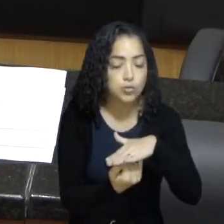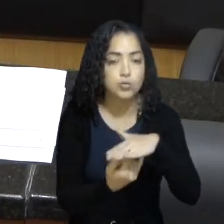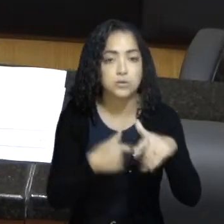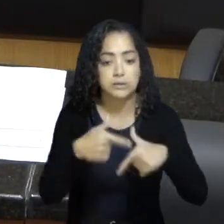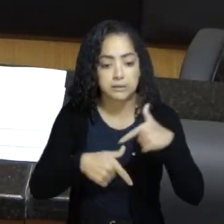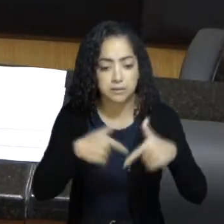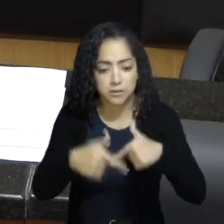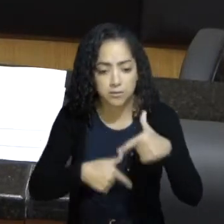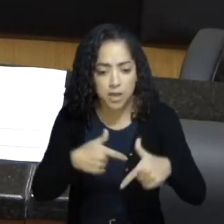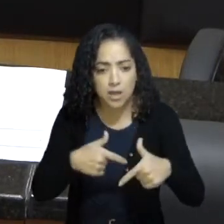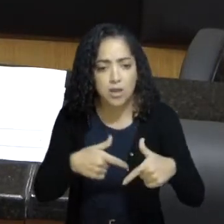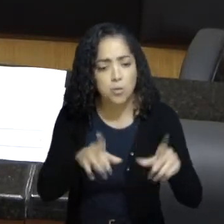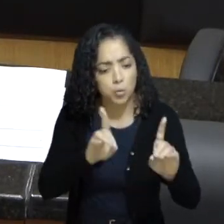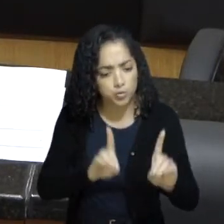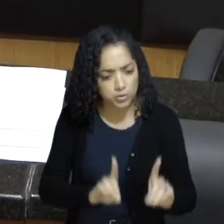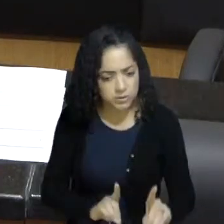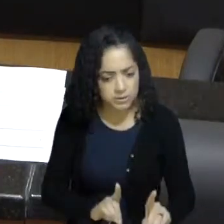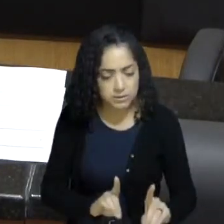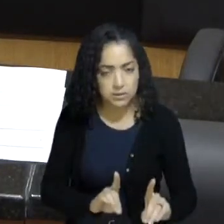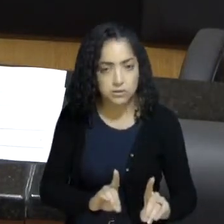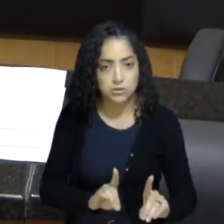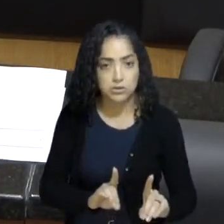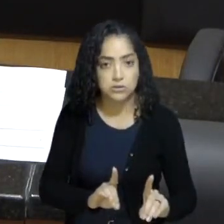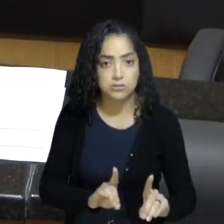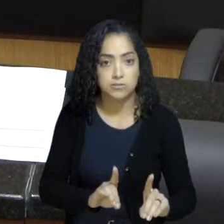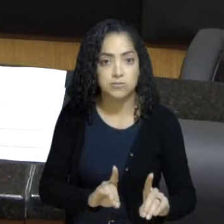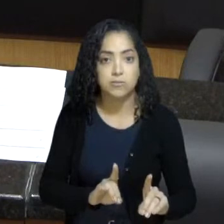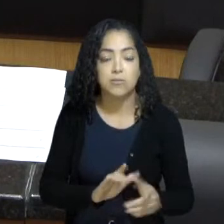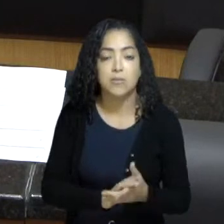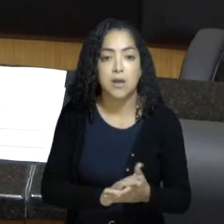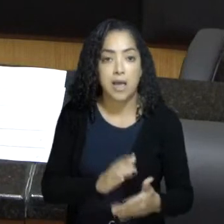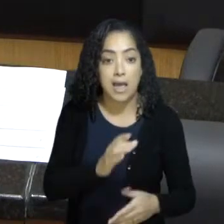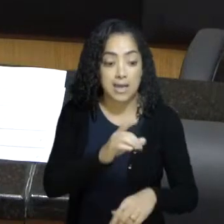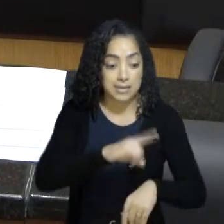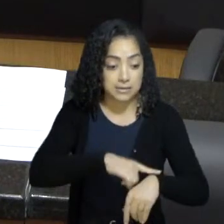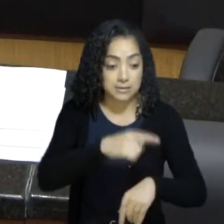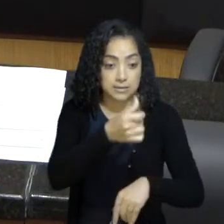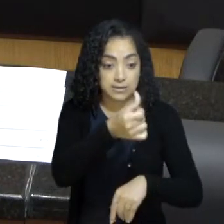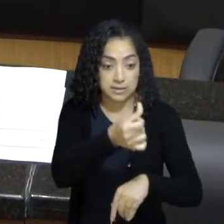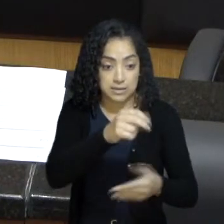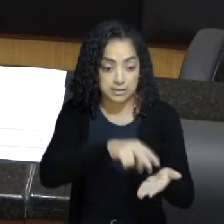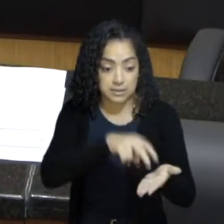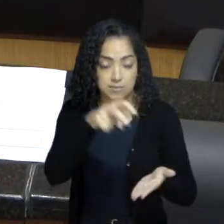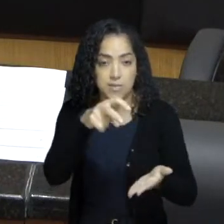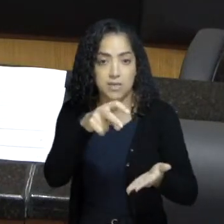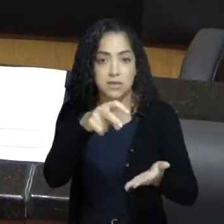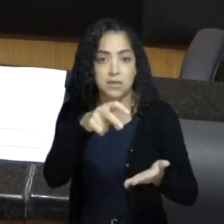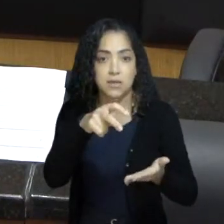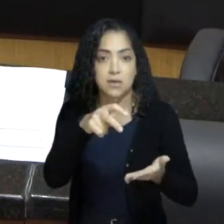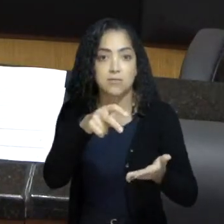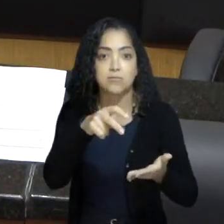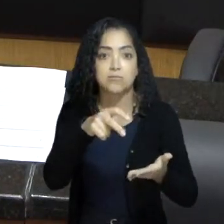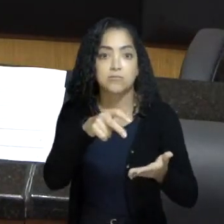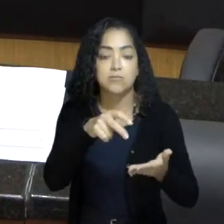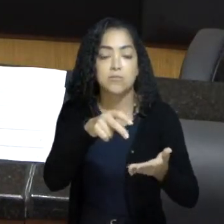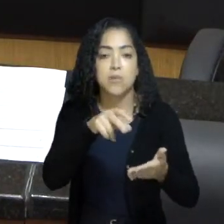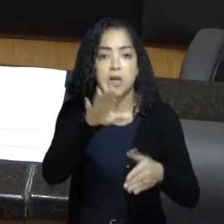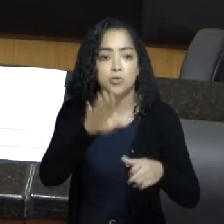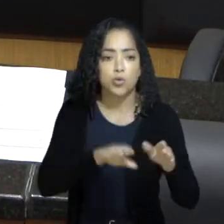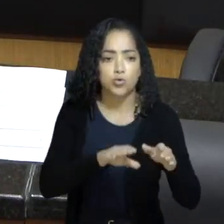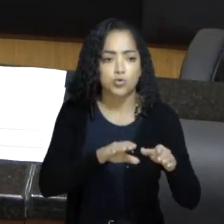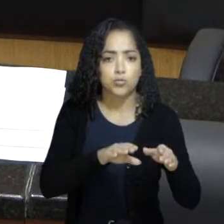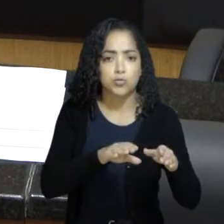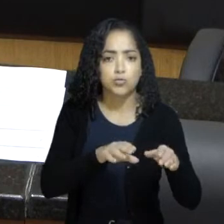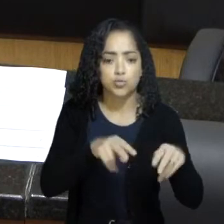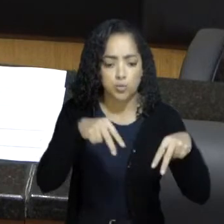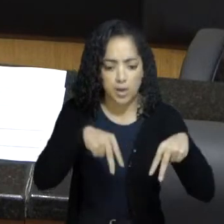com dignidade às 6 da manhã toca corneta todo mundo em posição de